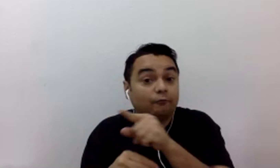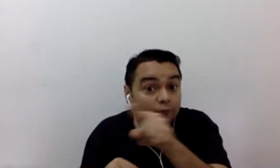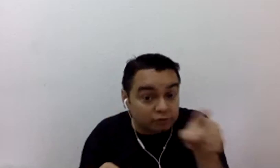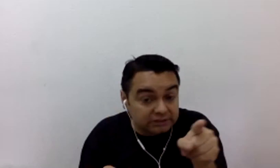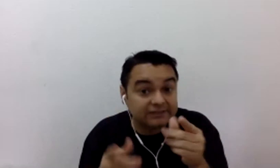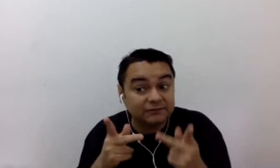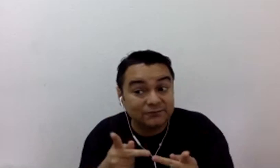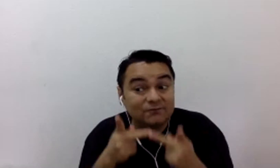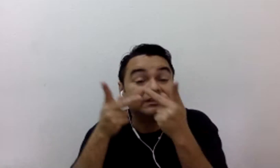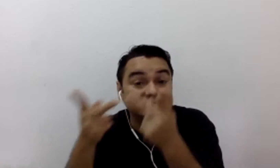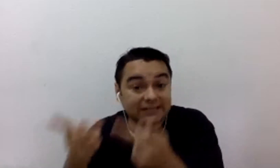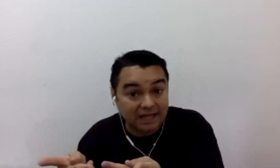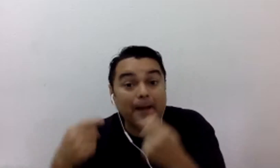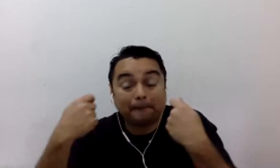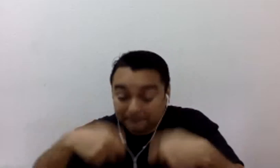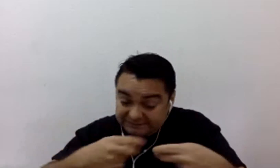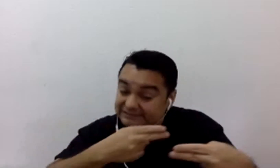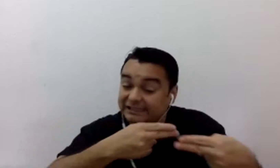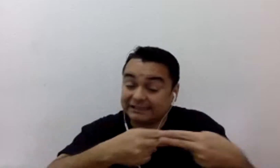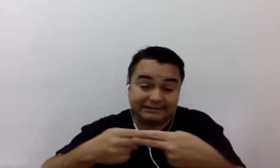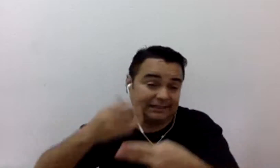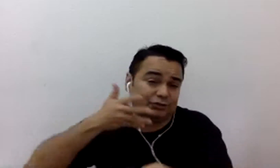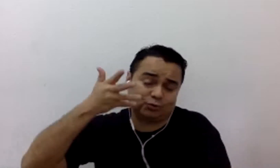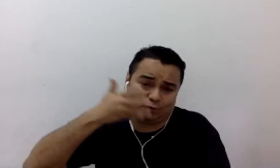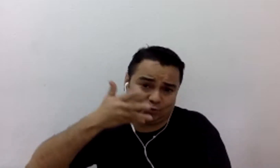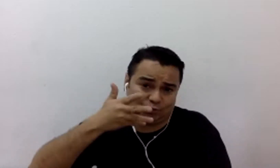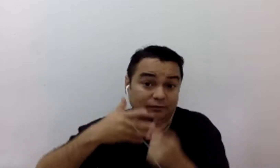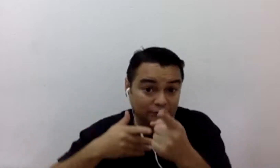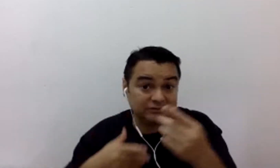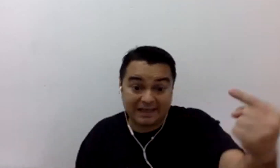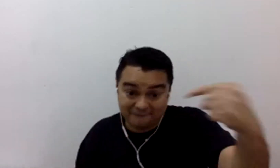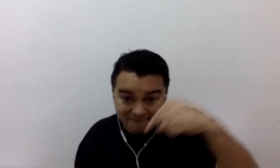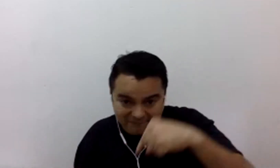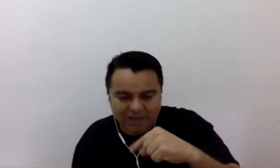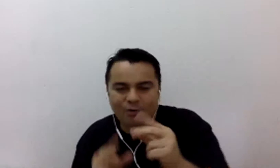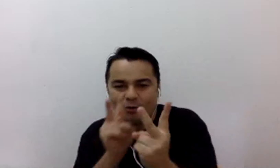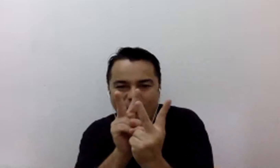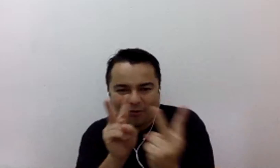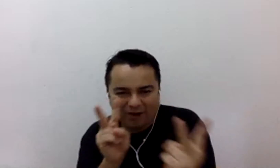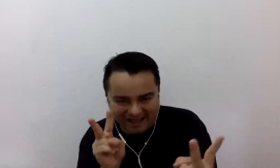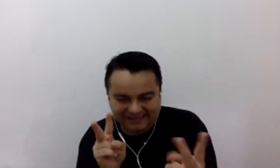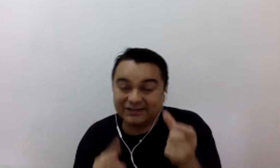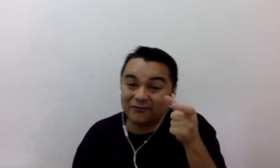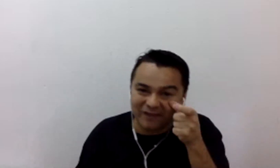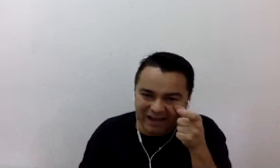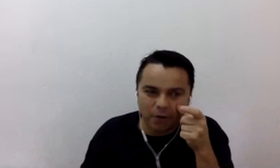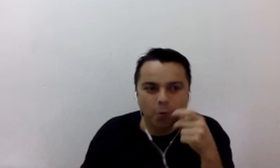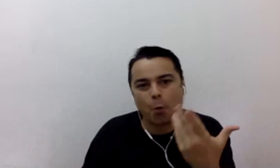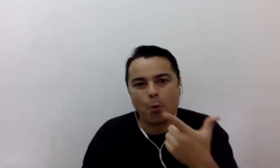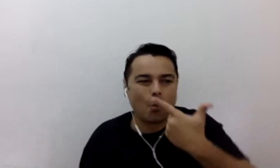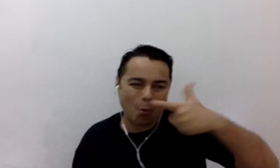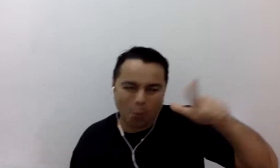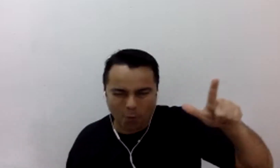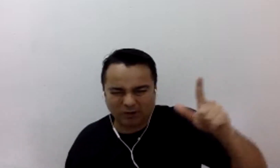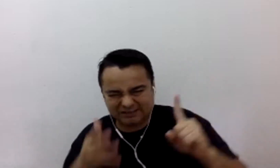essa visita é participarem das trilhas. Então, vocês que estão aqui com a gente online, né, que vieram nas